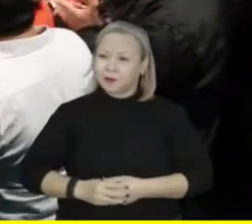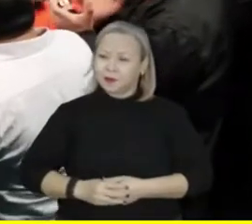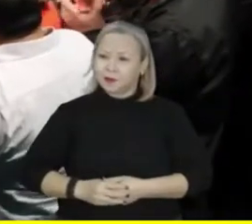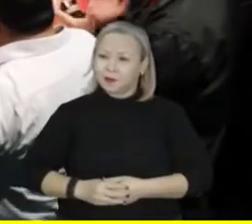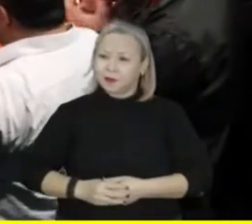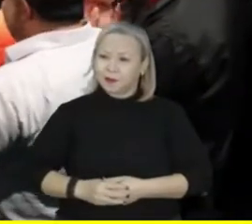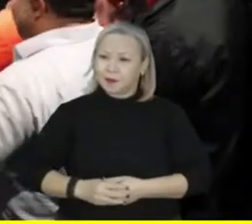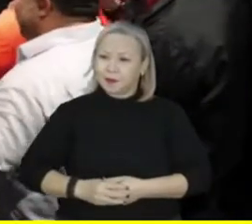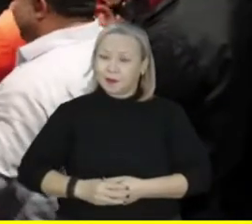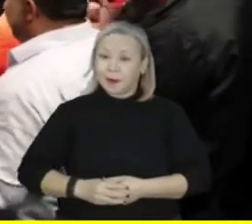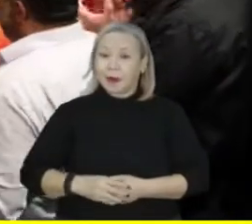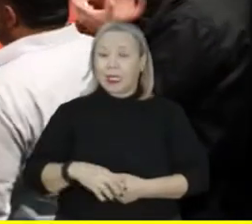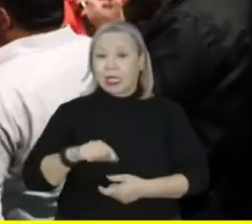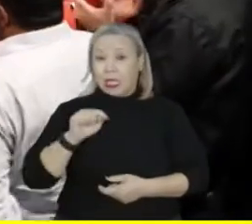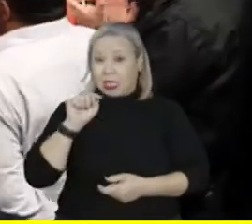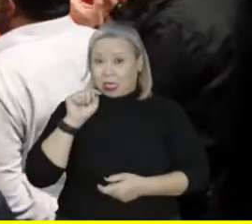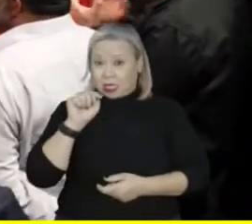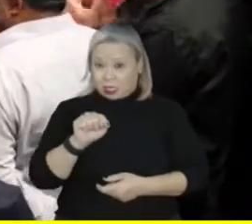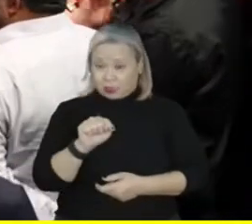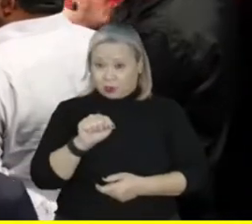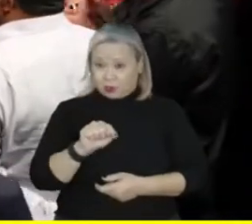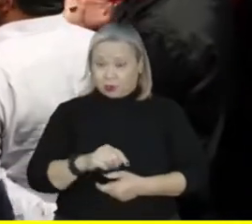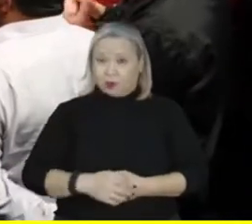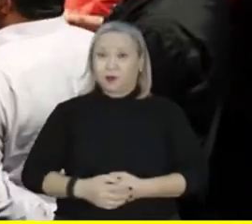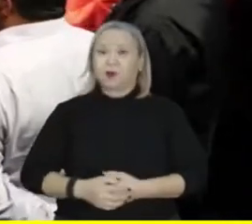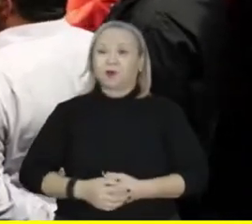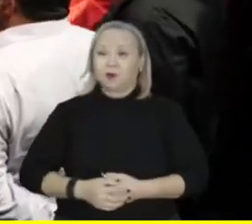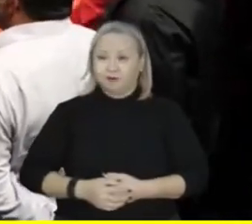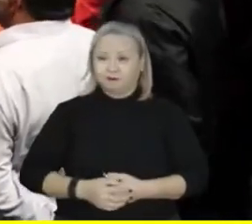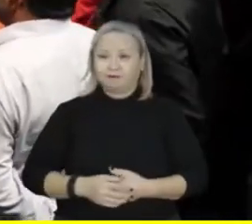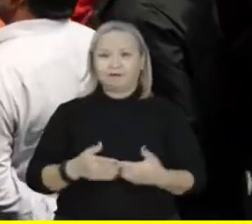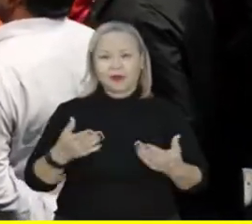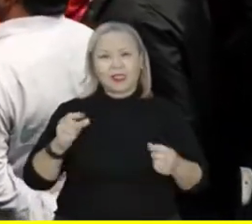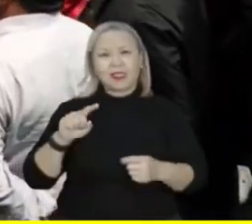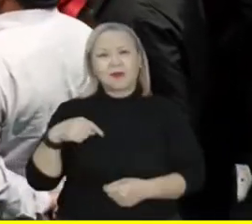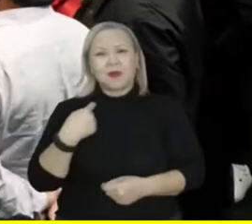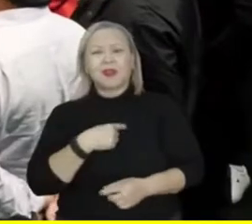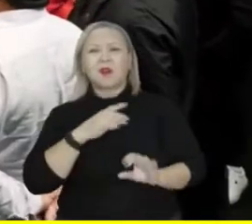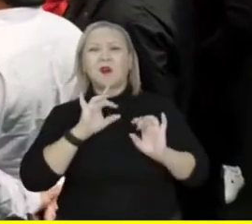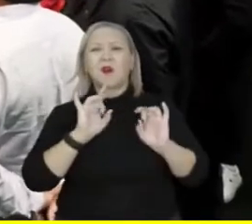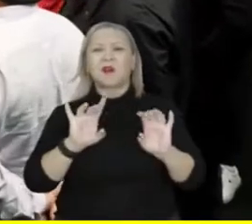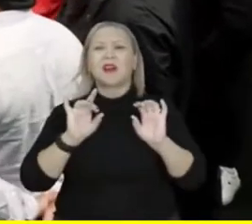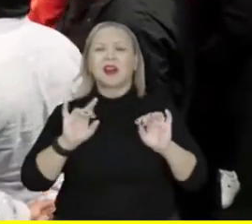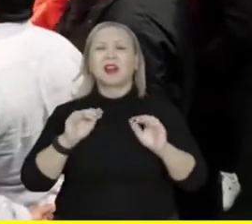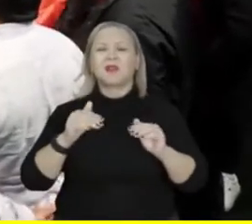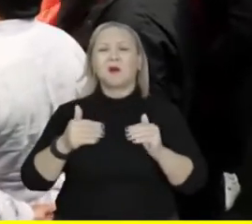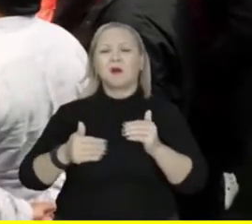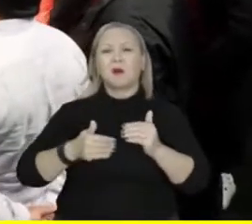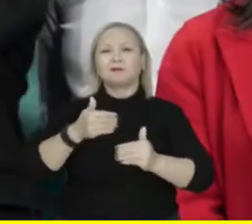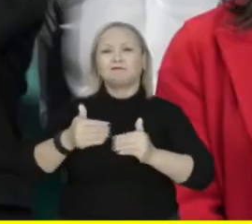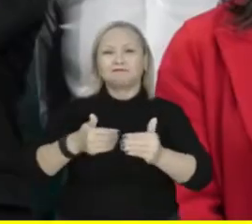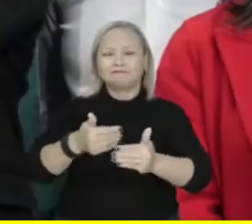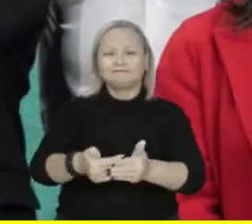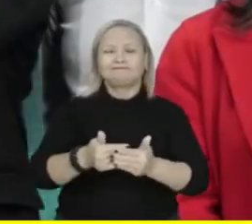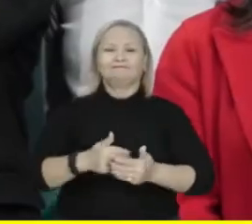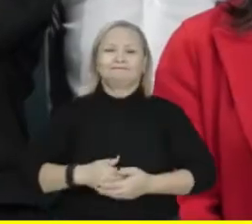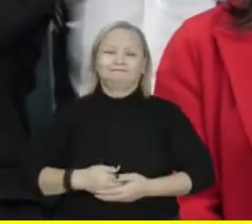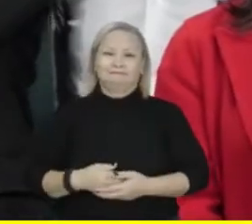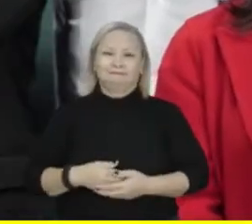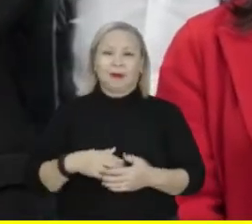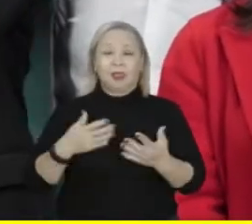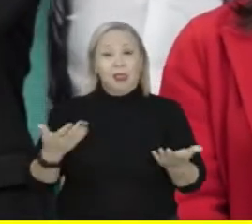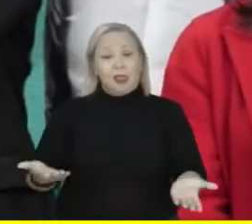isso isso para nós é apenas uma prorrogação eu então eu quero